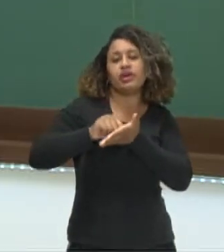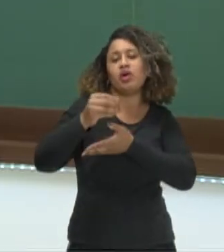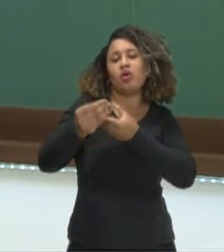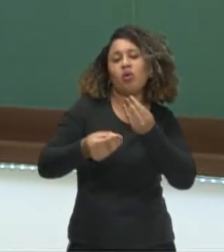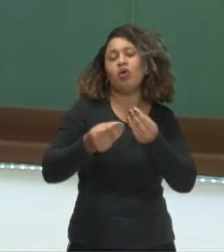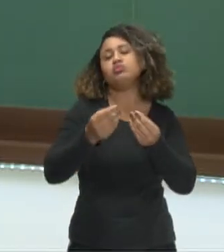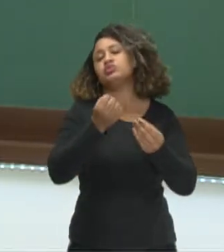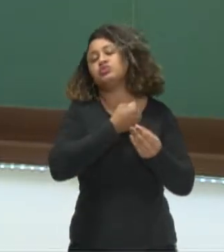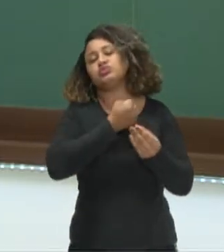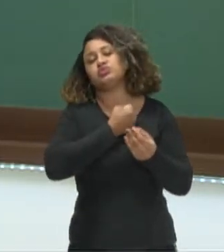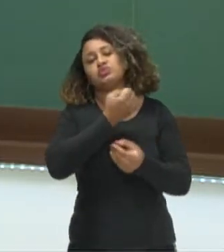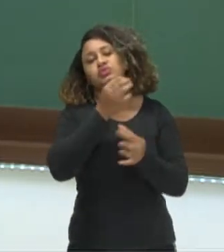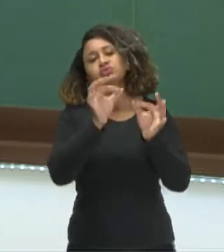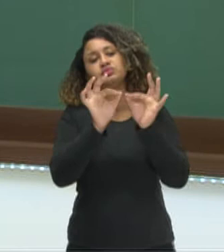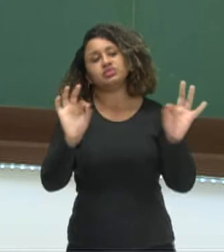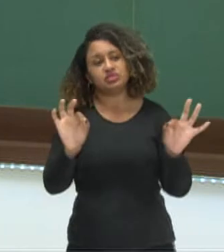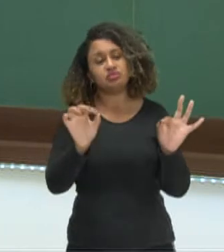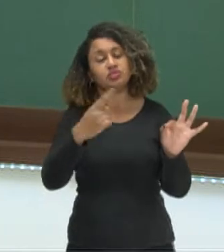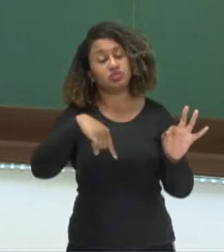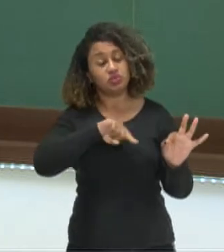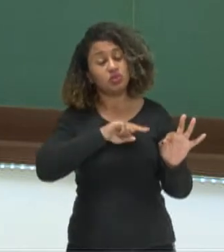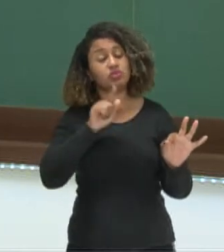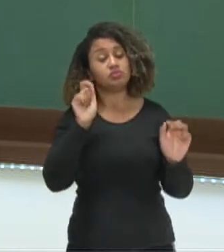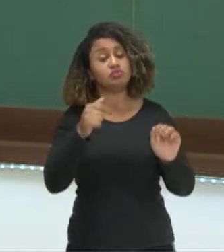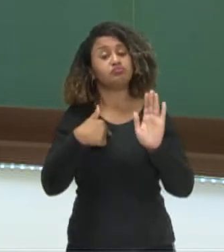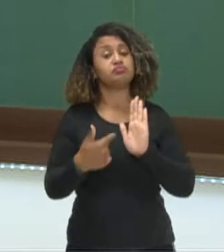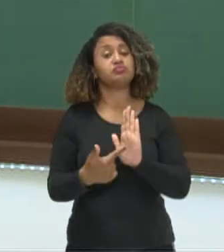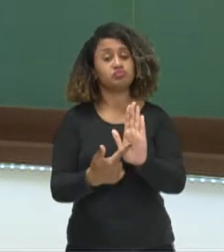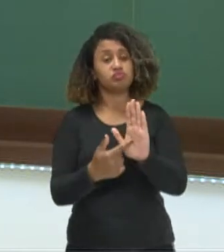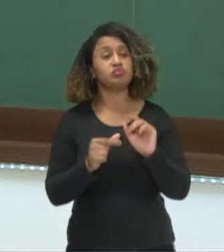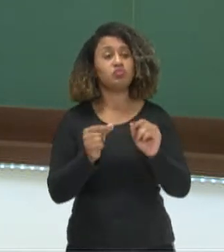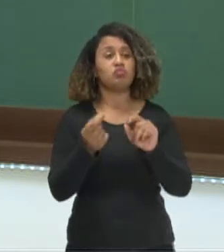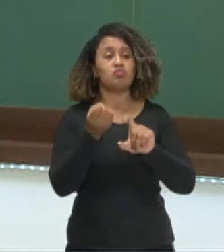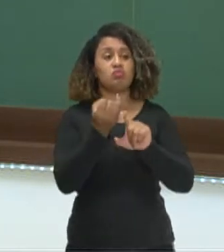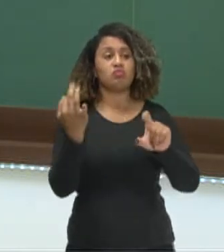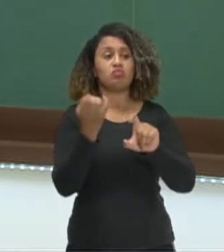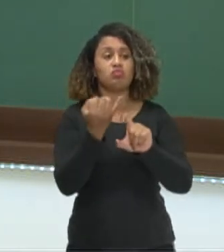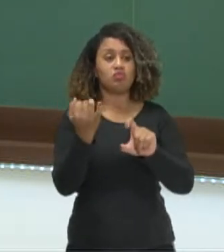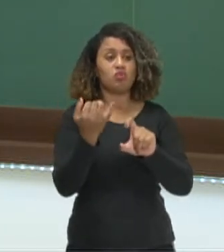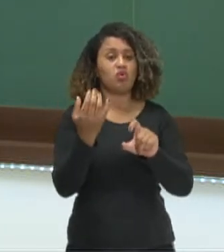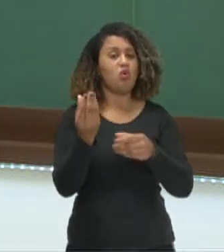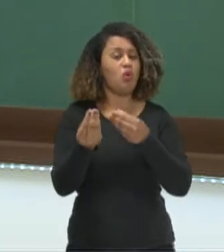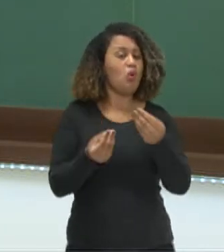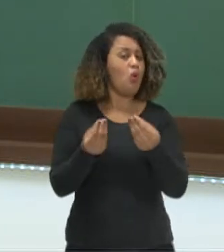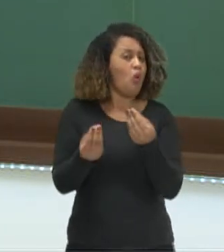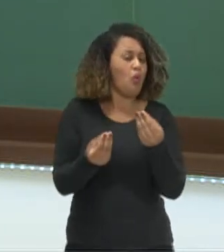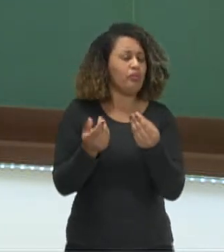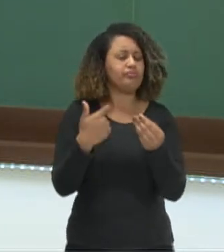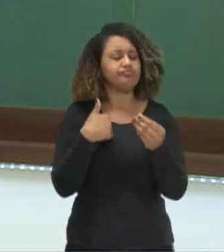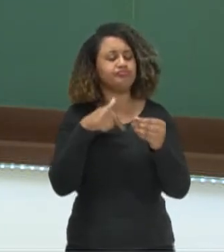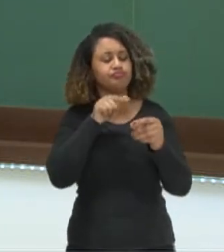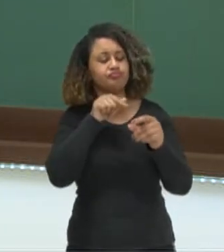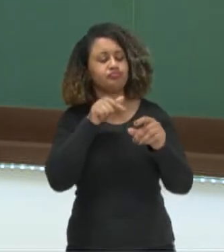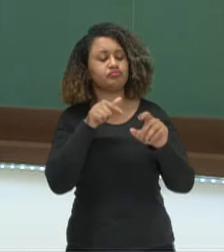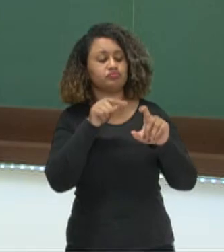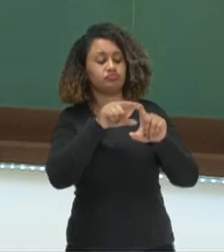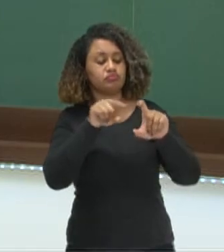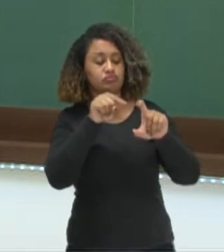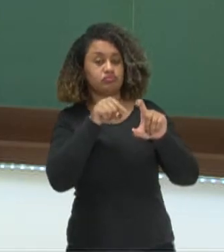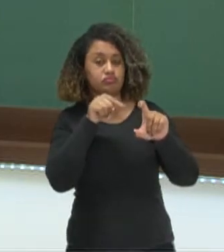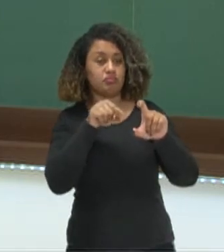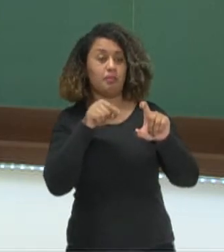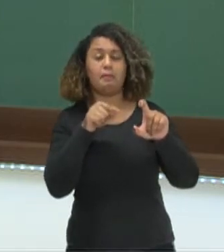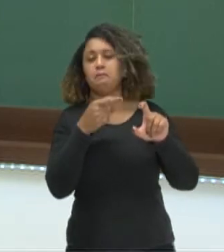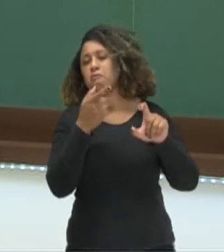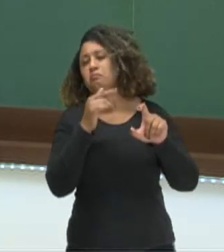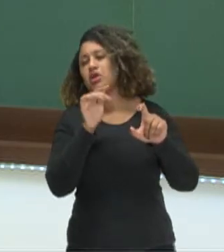um modo bem simples, nós podemos representar a potenciação da seguinte maneira. Imagine um número